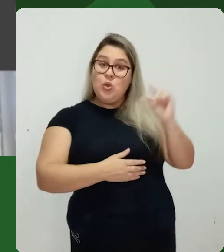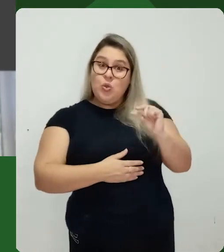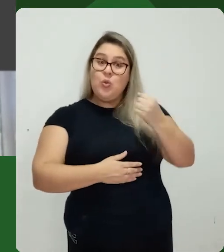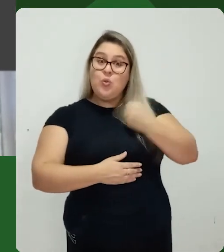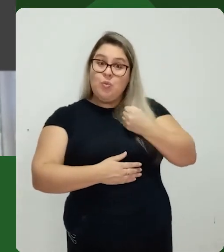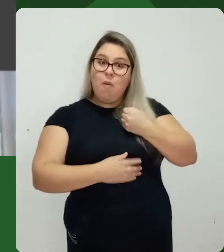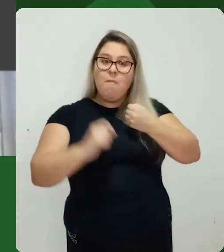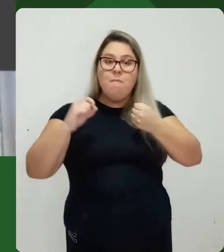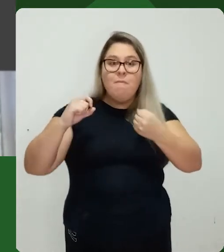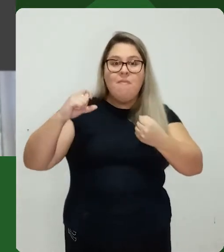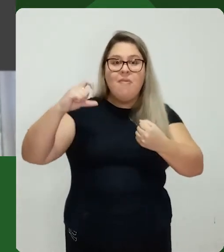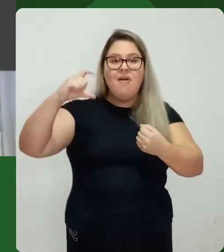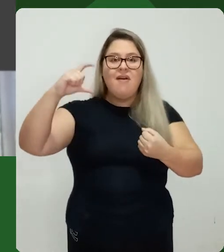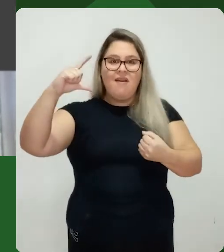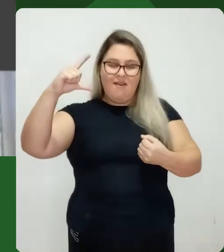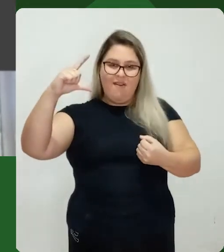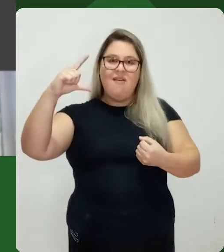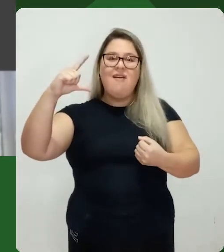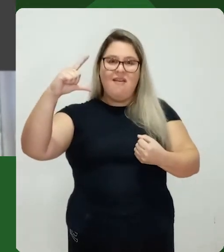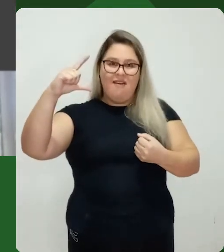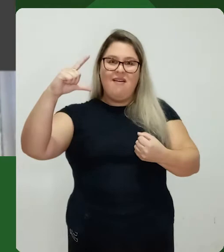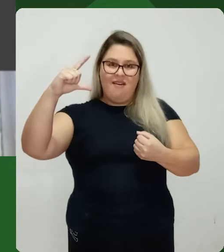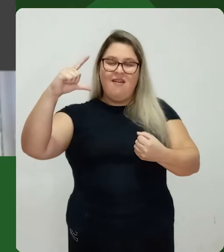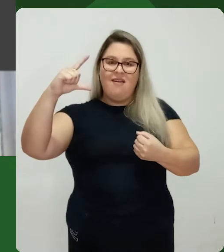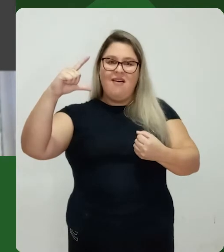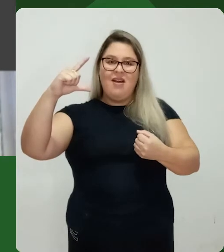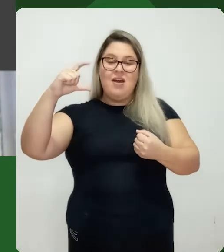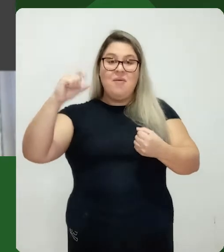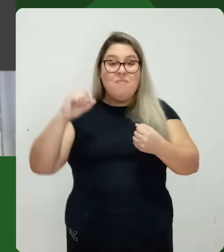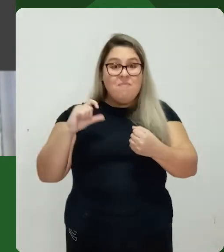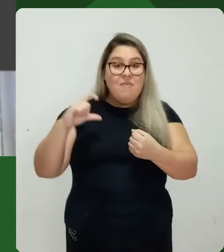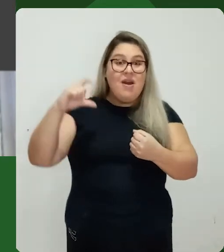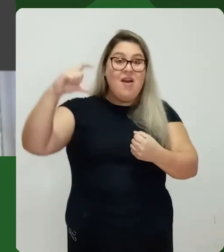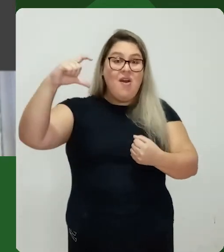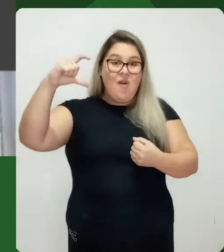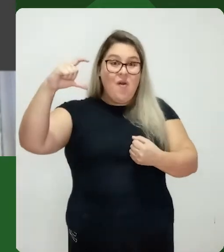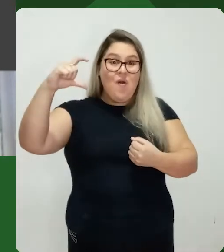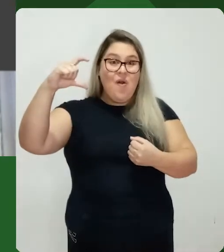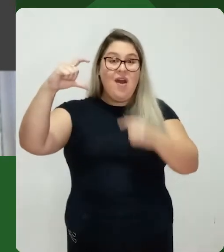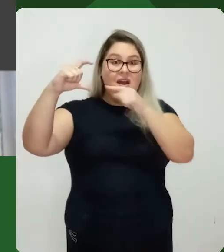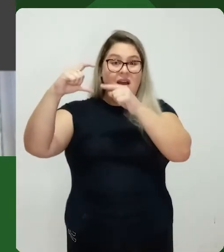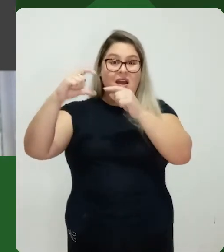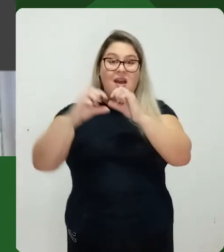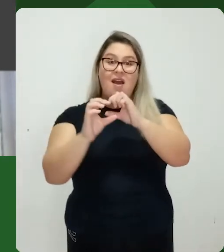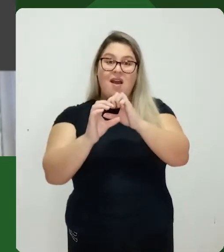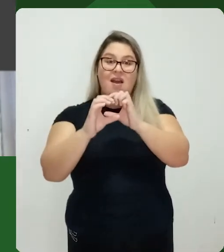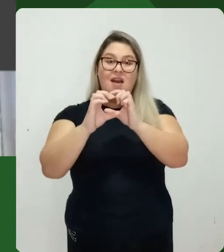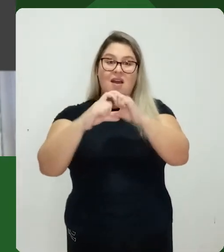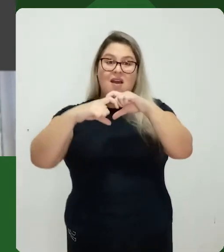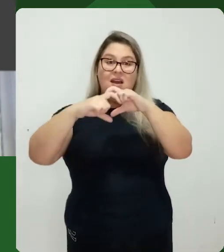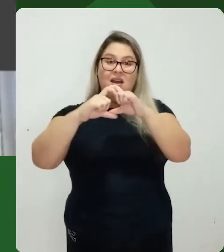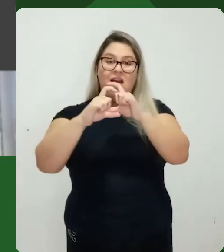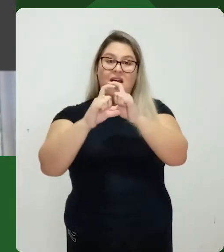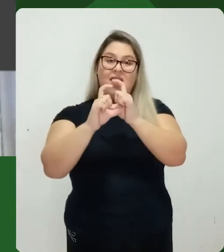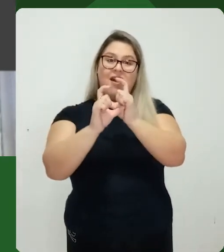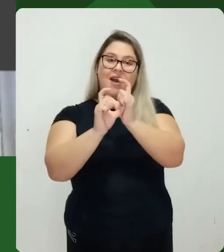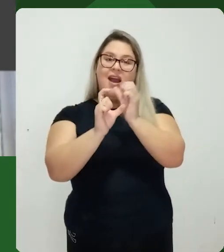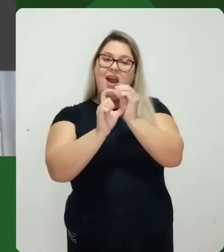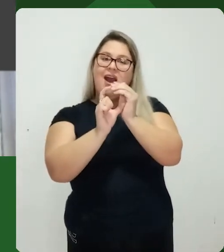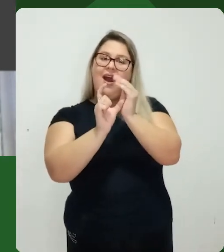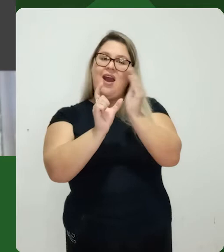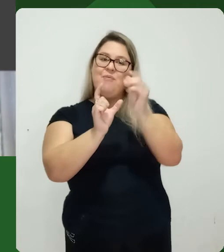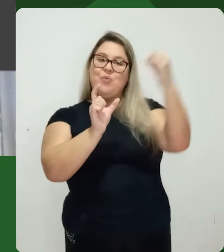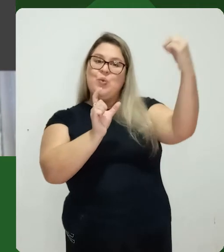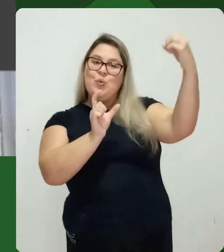no F2, não lembro agora, mas quanto menor o número, maior é essa, começou no 1.4. Então, maior vai ser